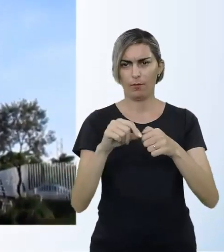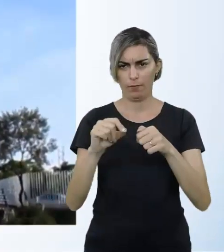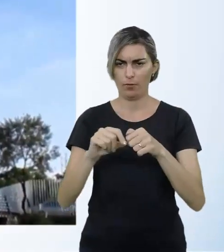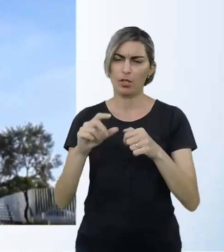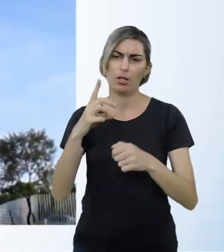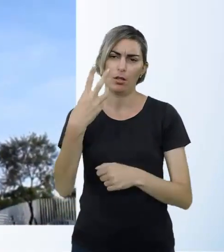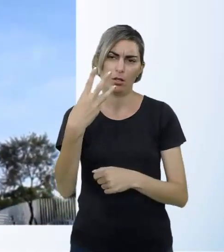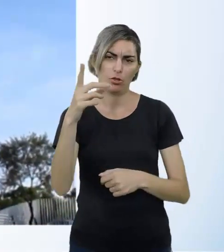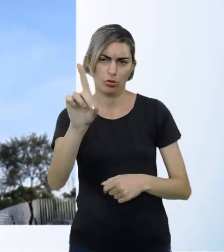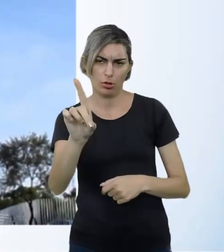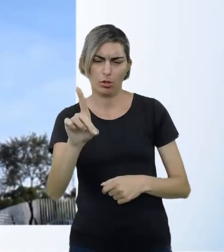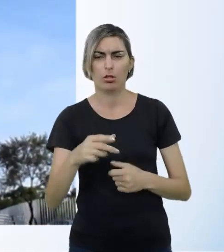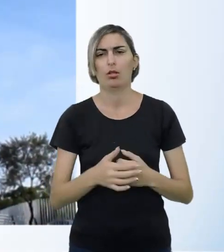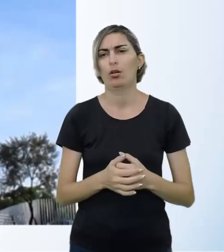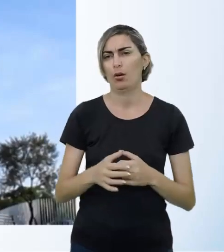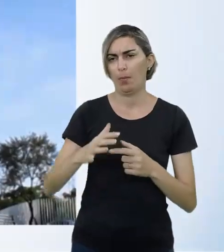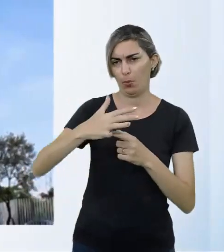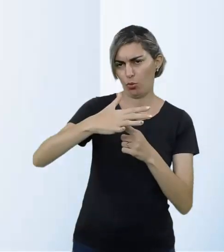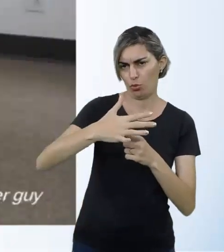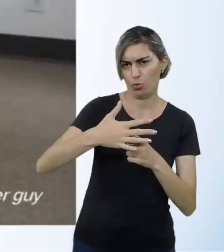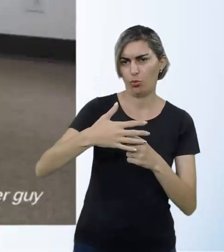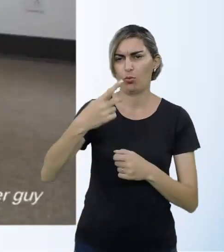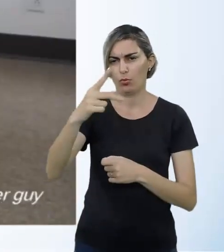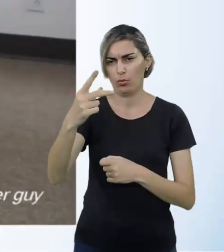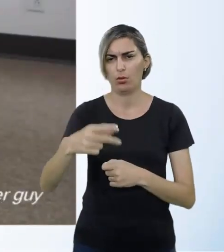impressão 3D, os motores, então ele é